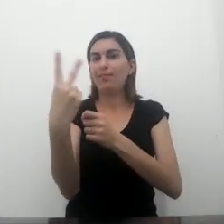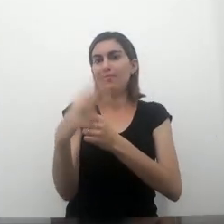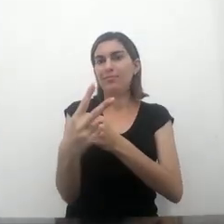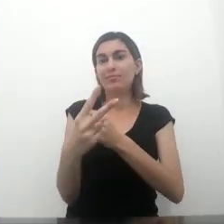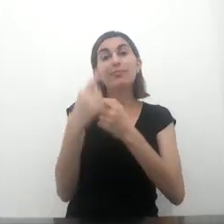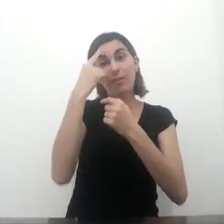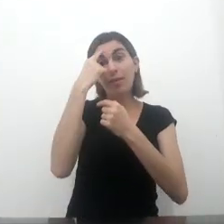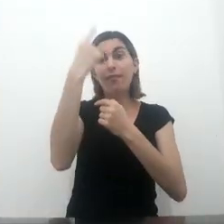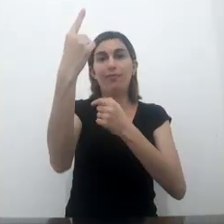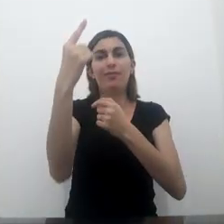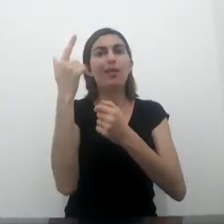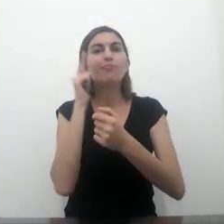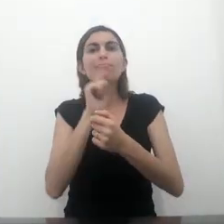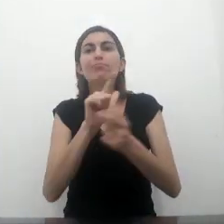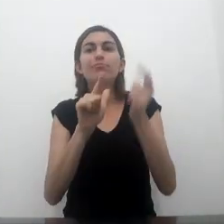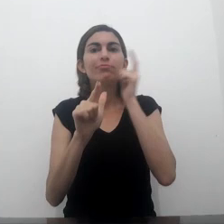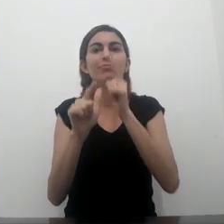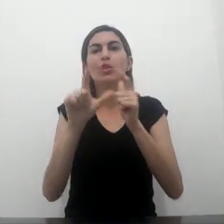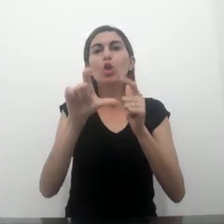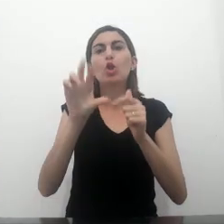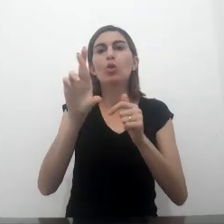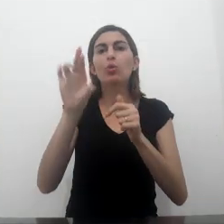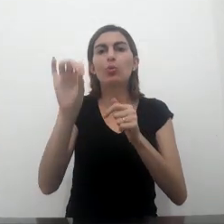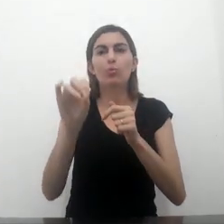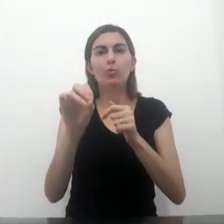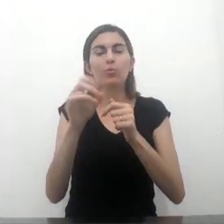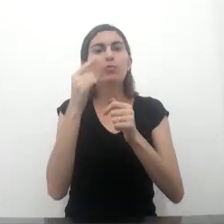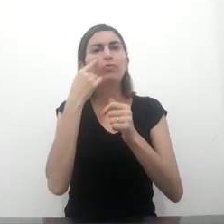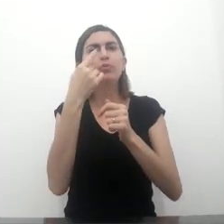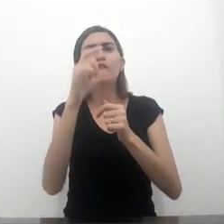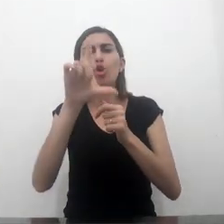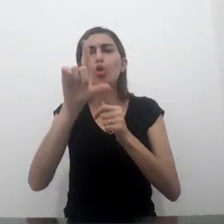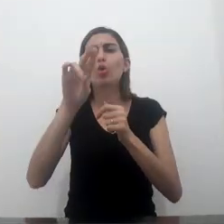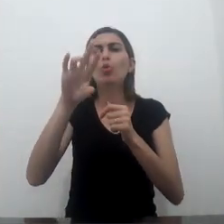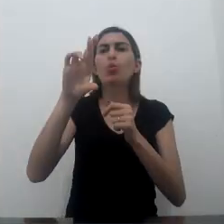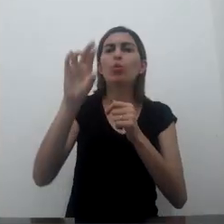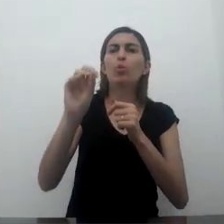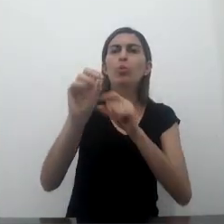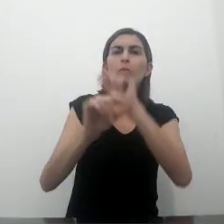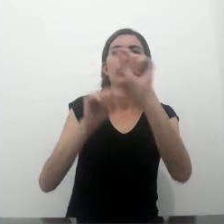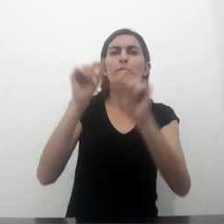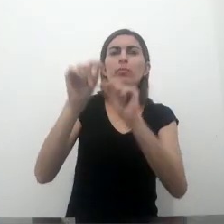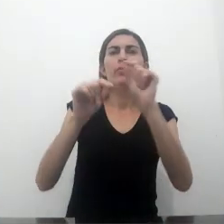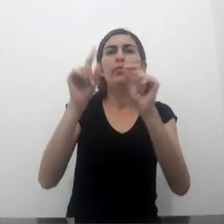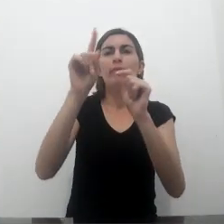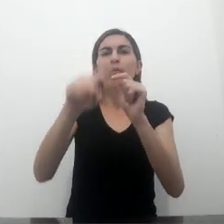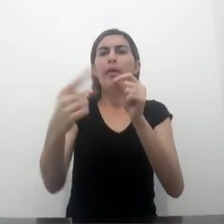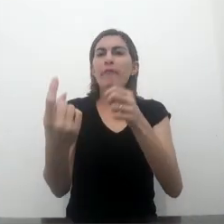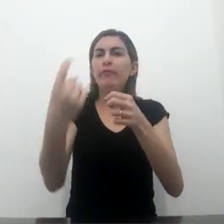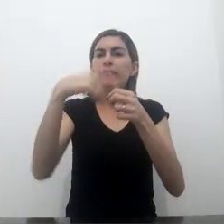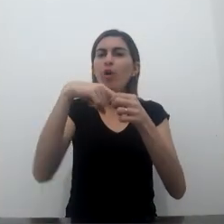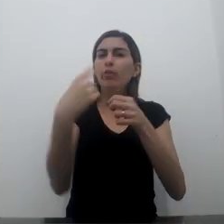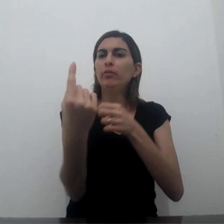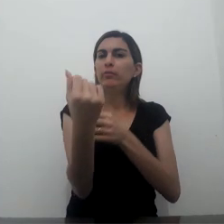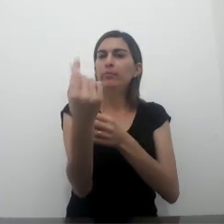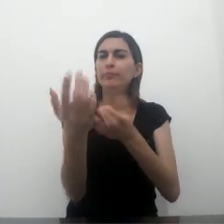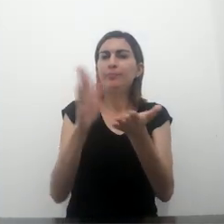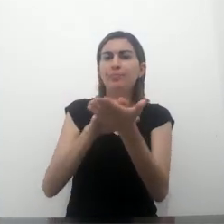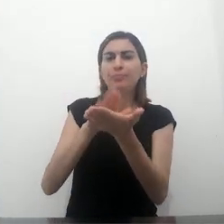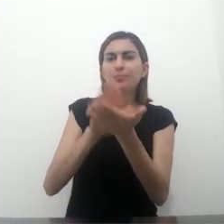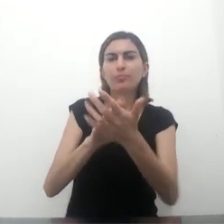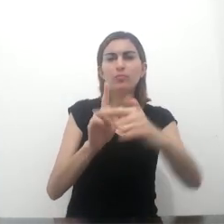Massa! Essa é a ideia de lucro. Então veja aí na tela de vocês o seguinte. O que é lucro? Então, lucro é o